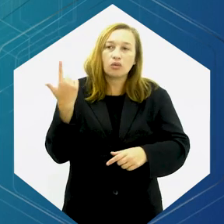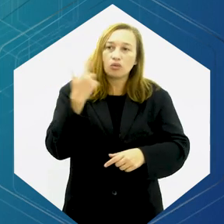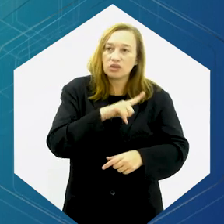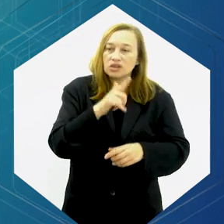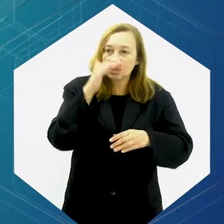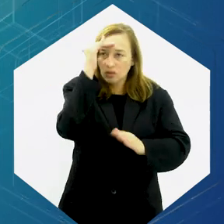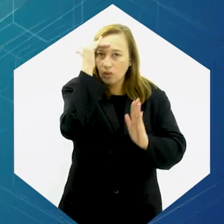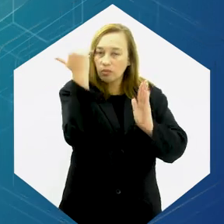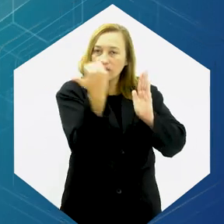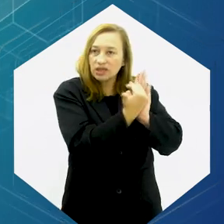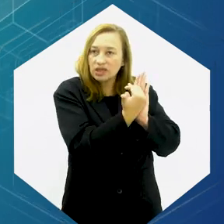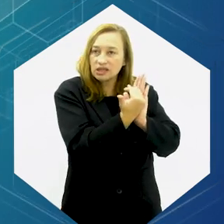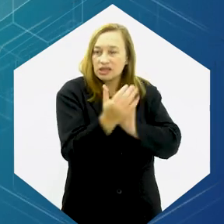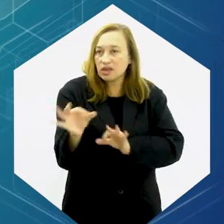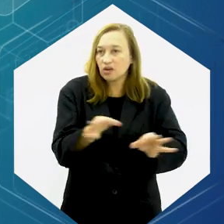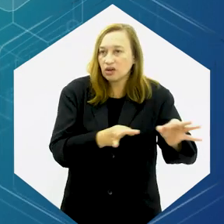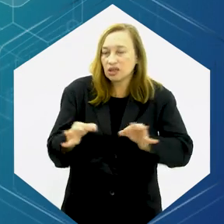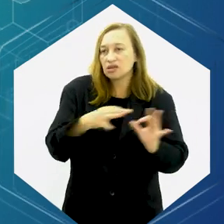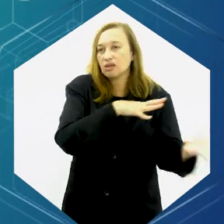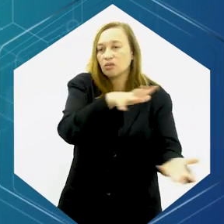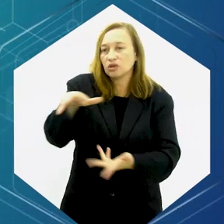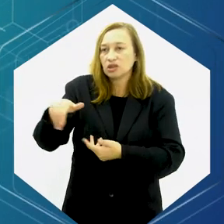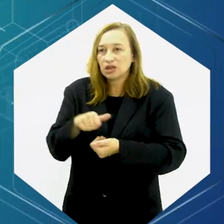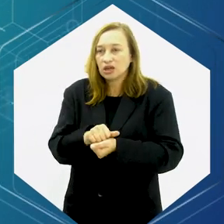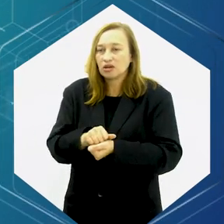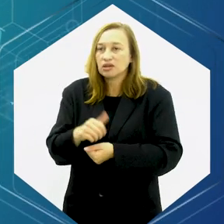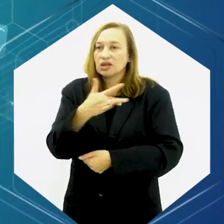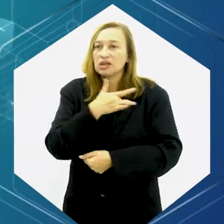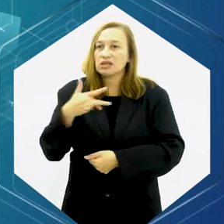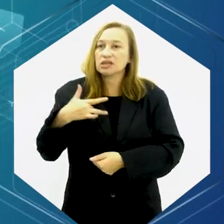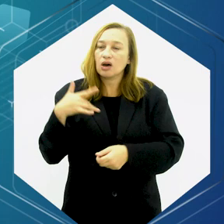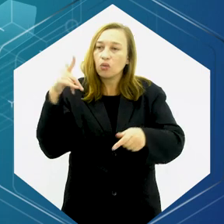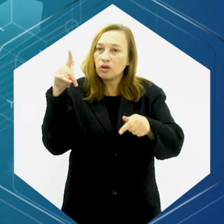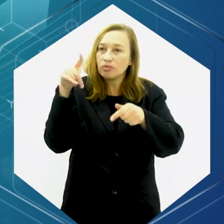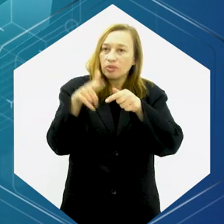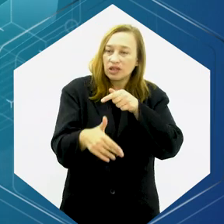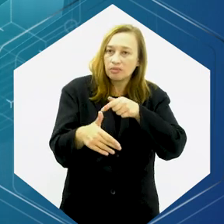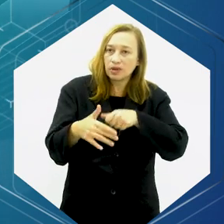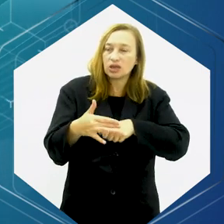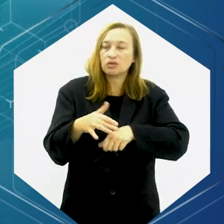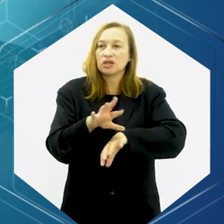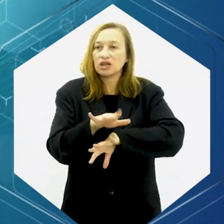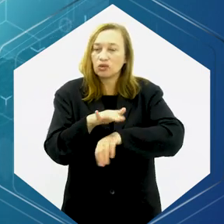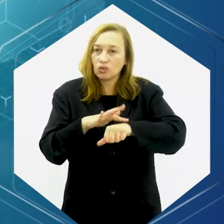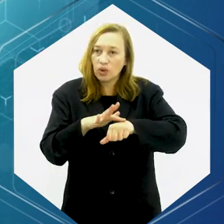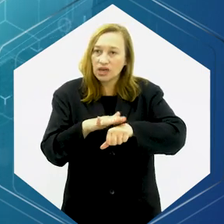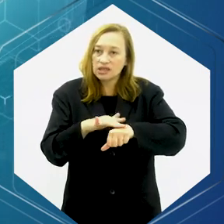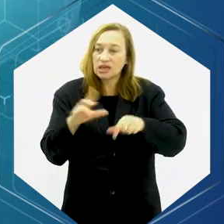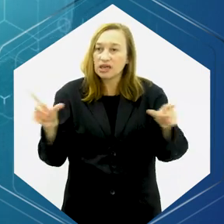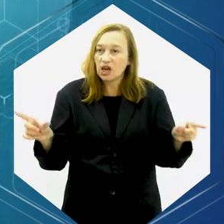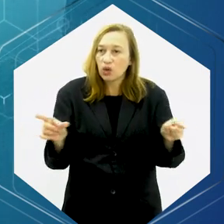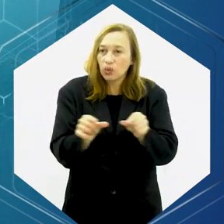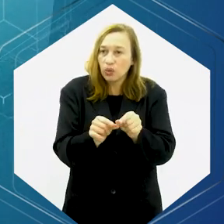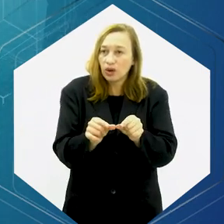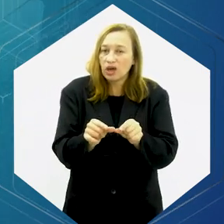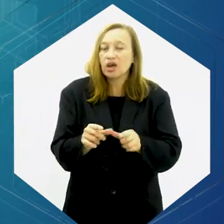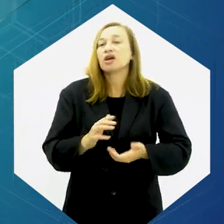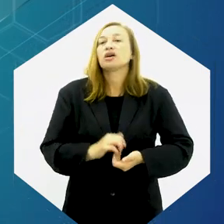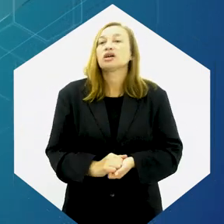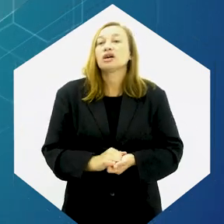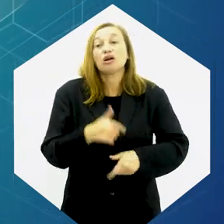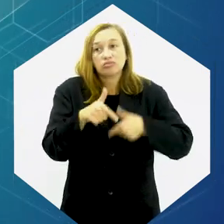meta da Organização Mundial da Saúde né que seria a o estancamento da prevalência e se possível a